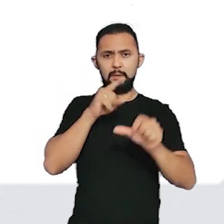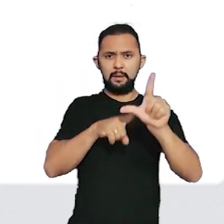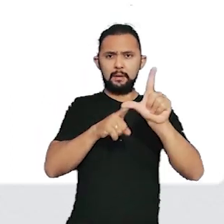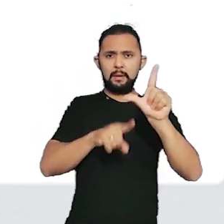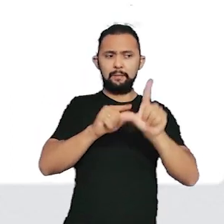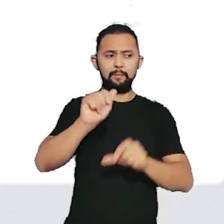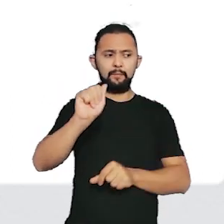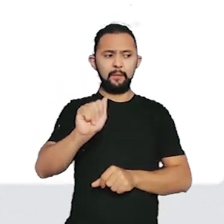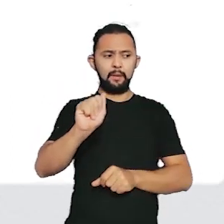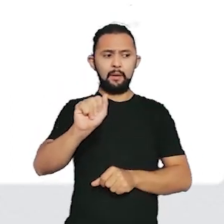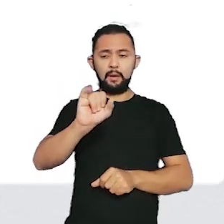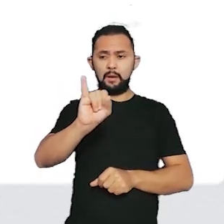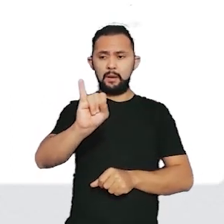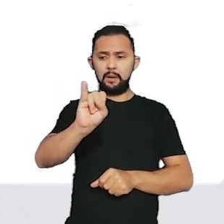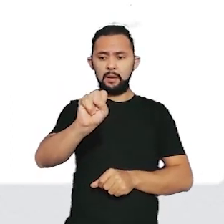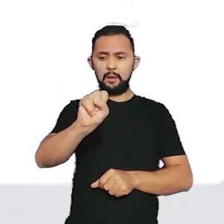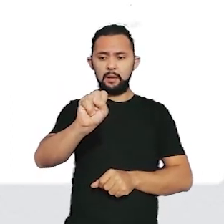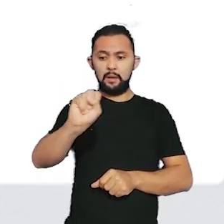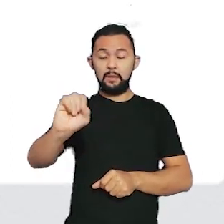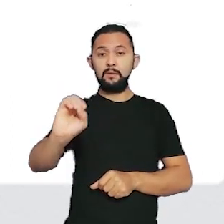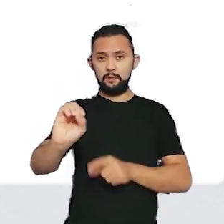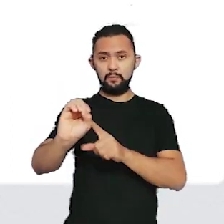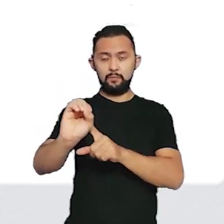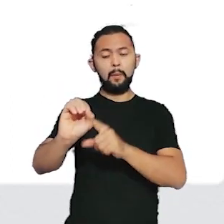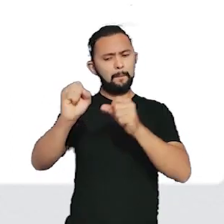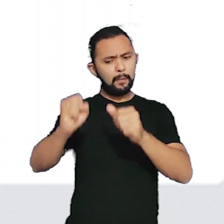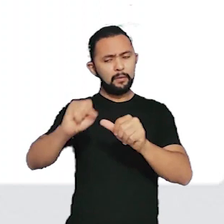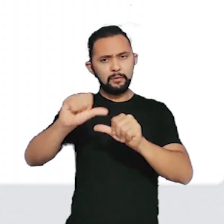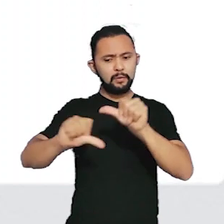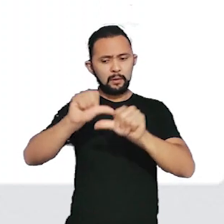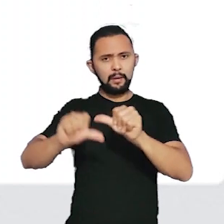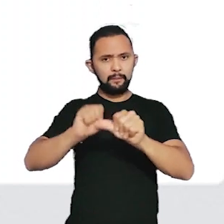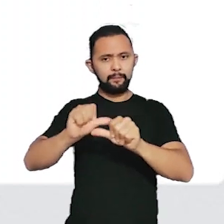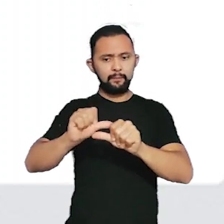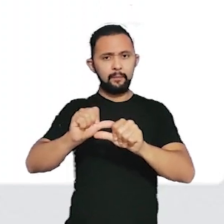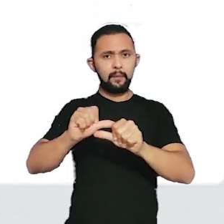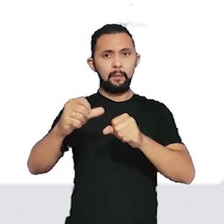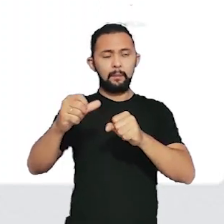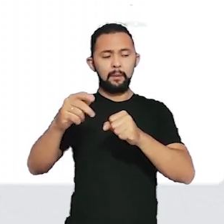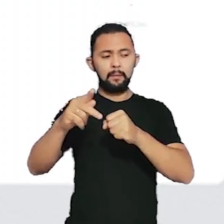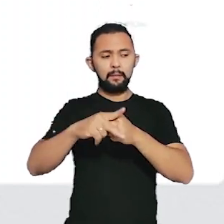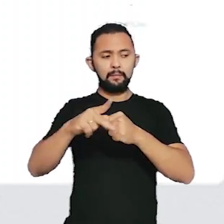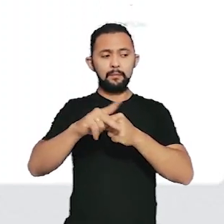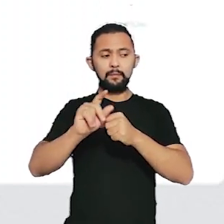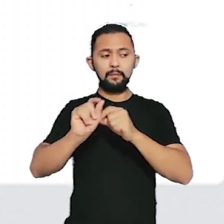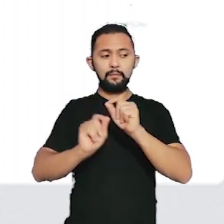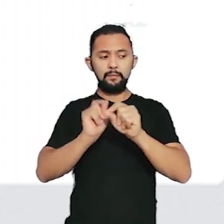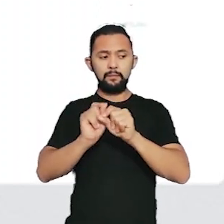sei isso, tá? Eu não sei isso. Se eu posso substituir pelo pronome isso, quer dizer que aqui é uma